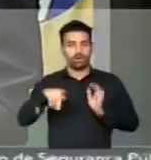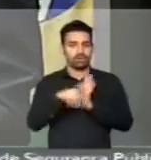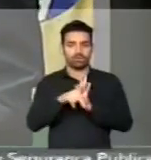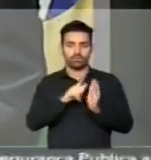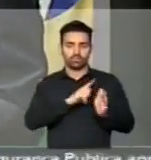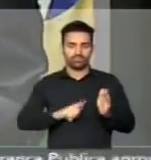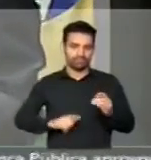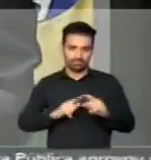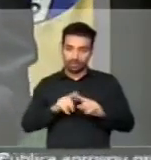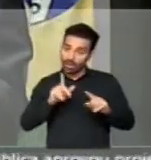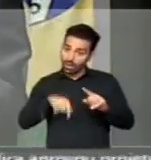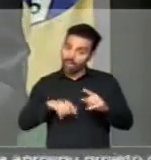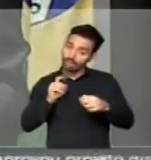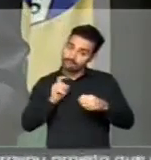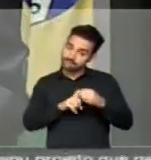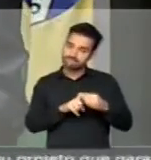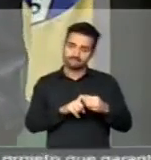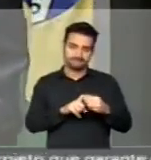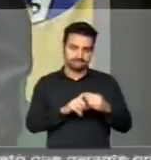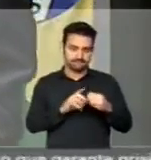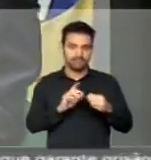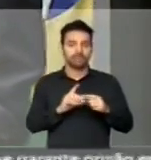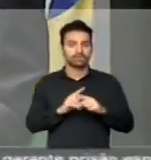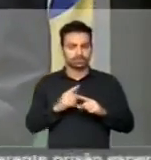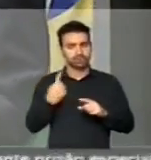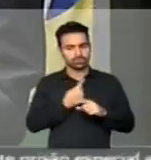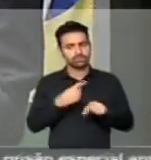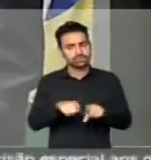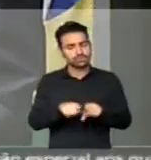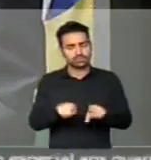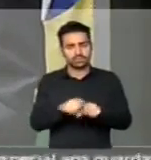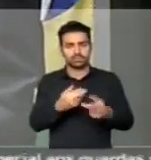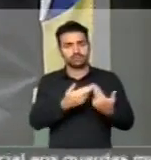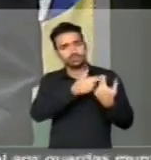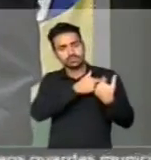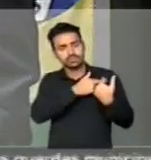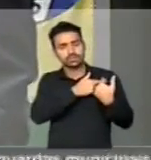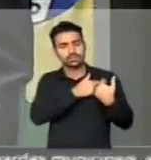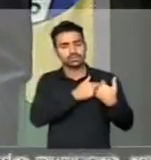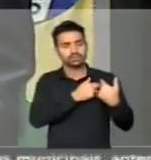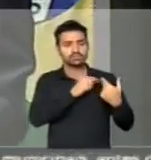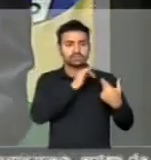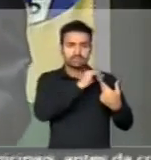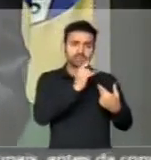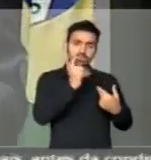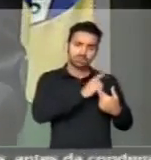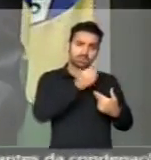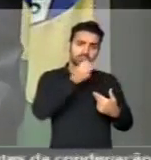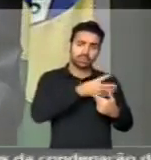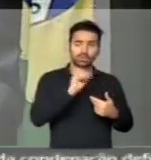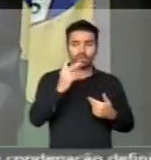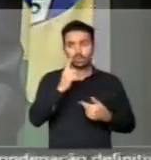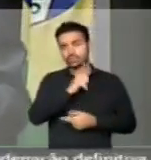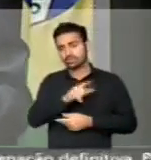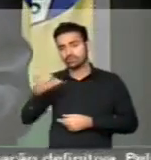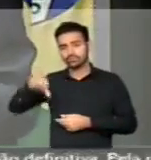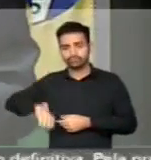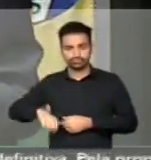parte dele. E nos julgamos também responsáveis pelo sucesso ou pelo fracasso do seu